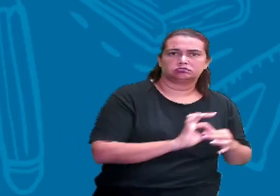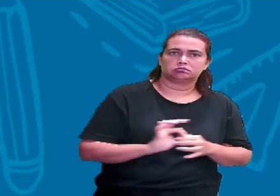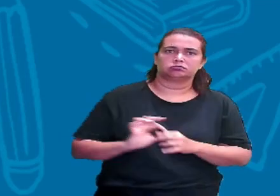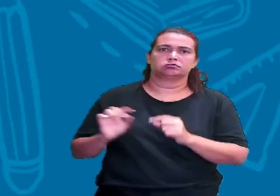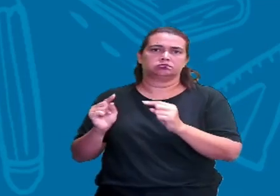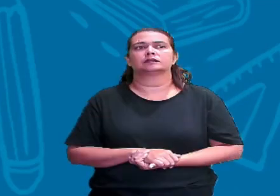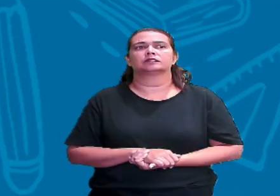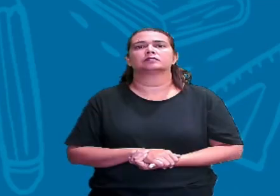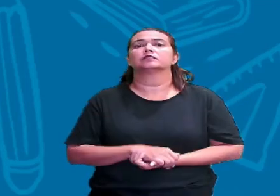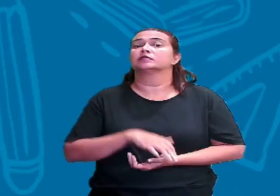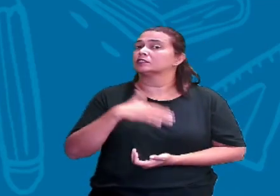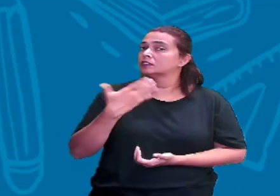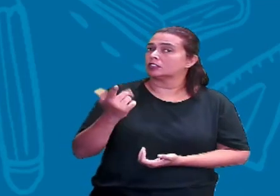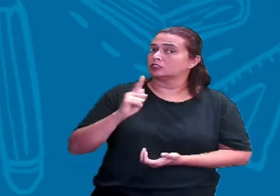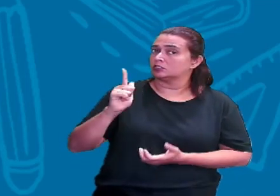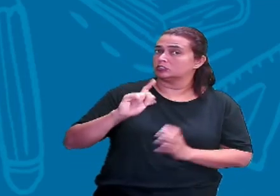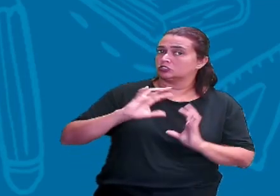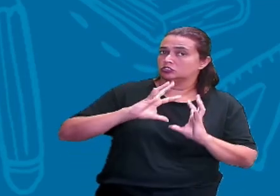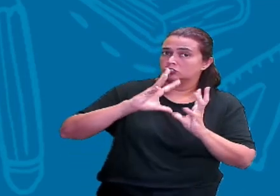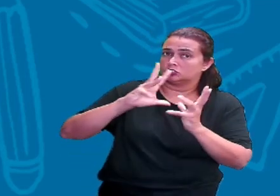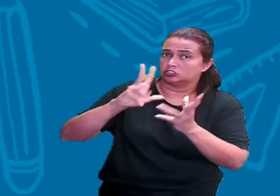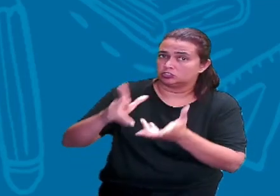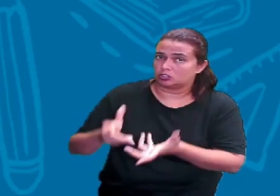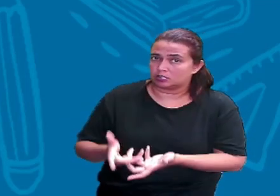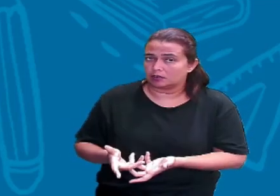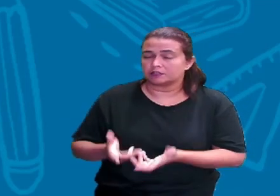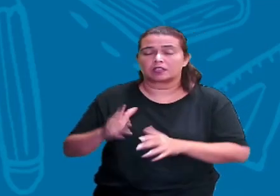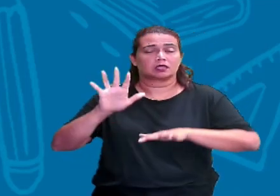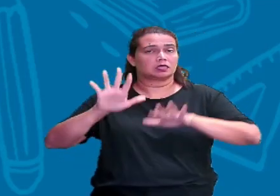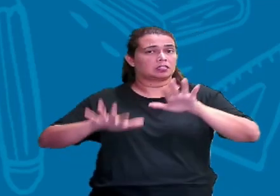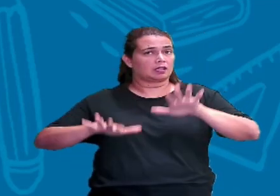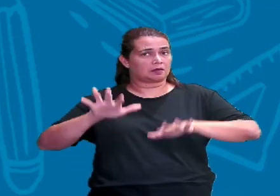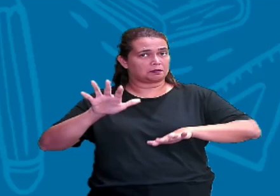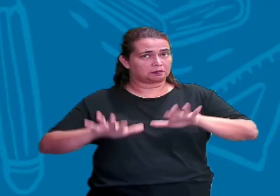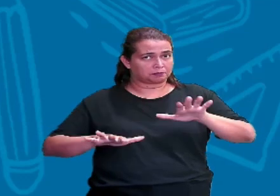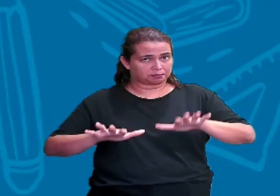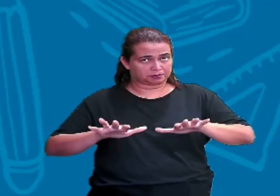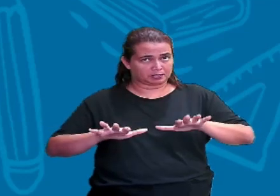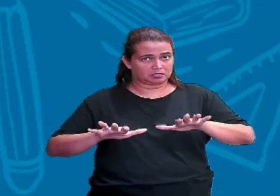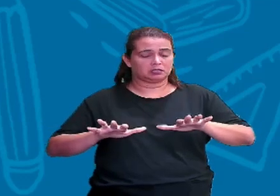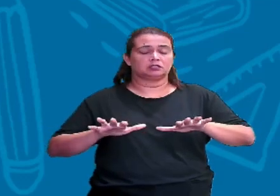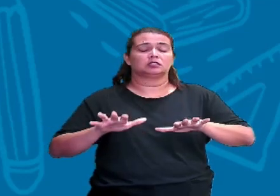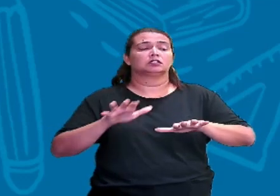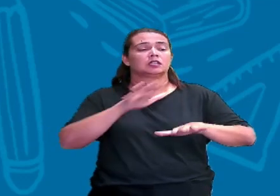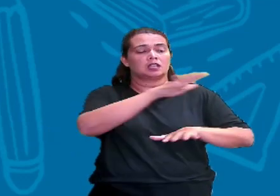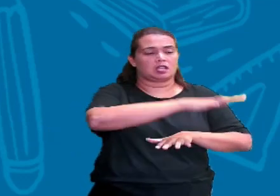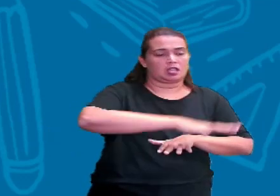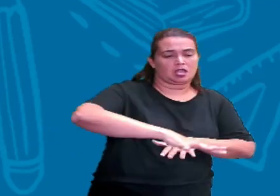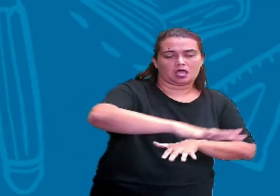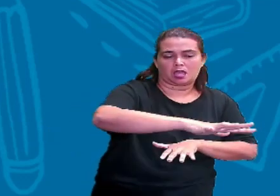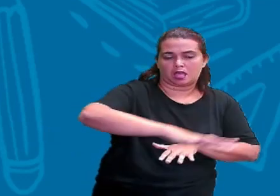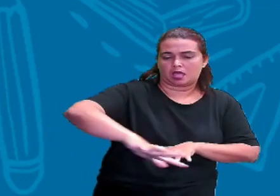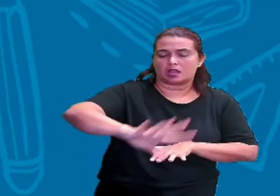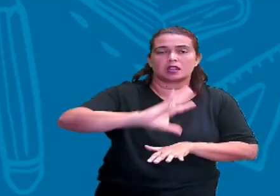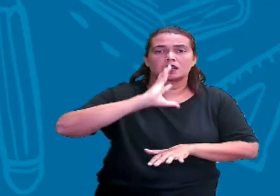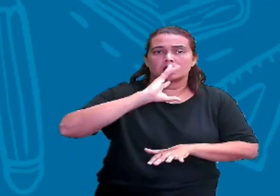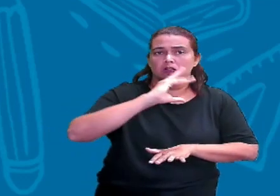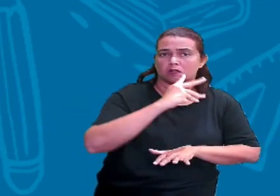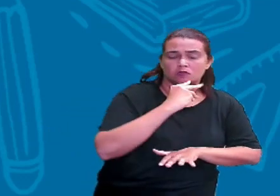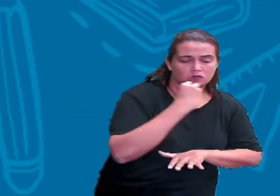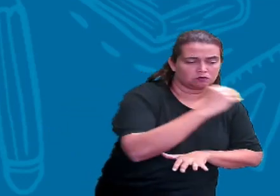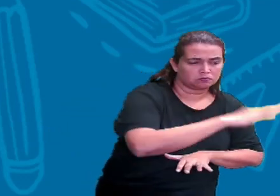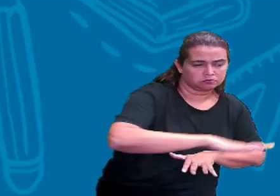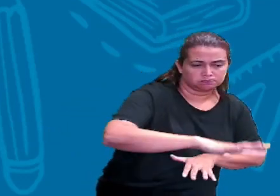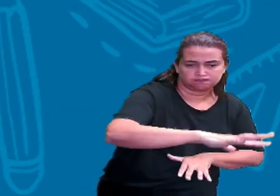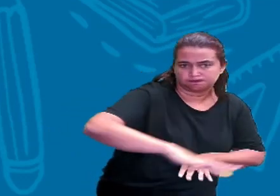de uma maneira maior. A geografia depende muito de outras áreas do conhecimento para obter informações básicas, especialmente em